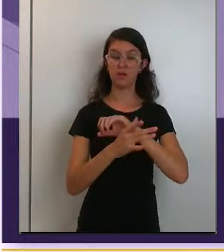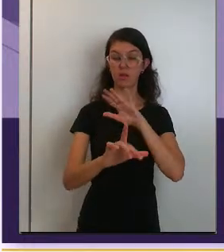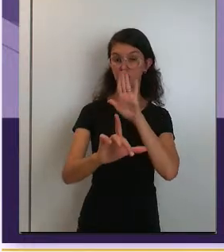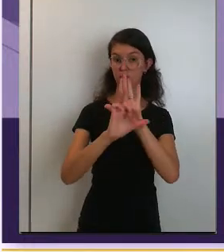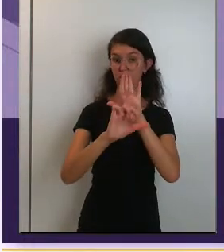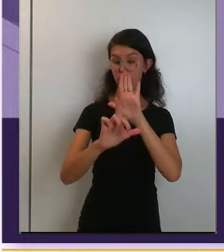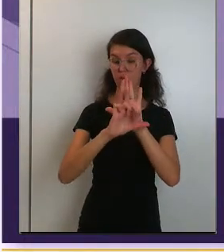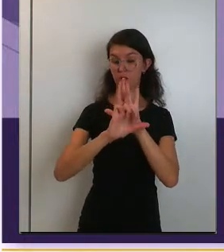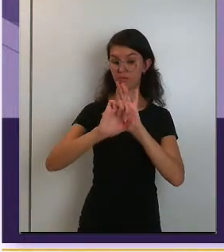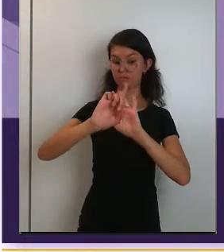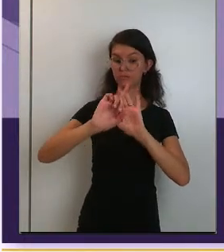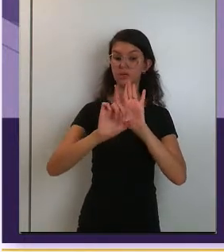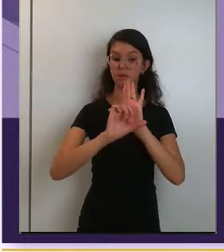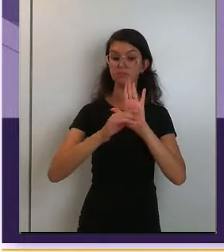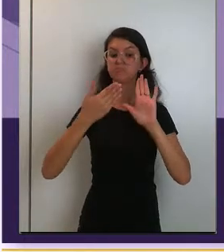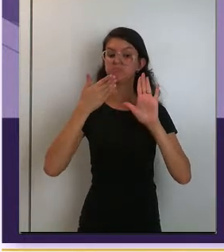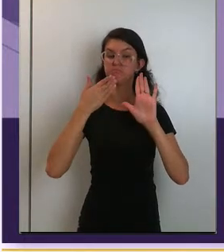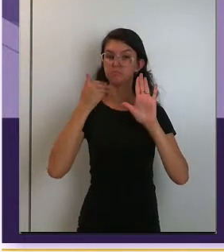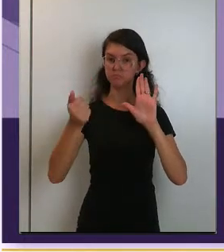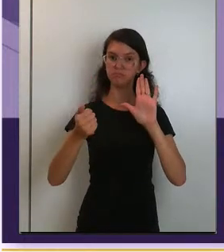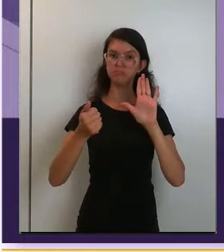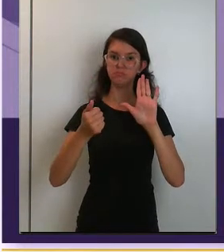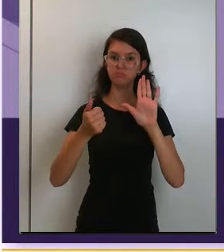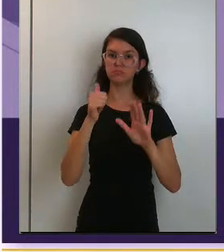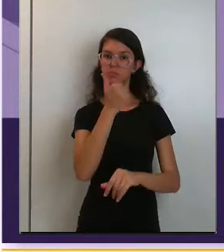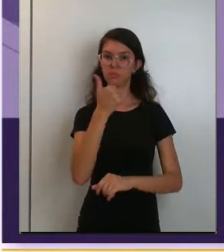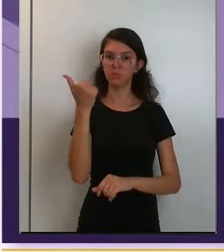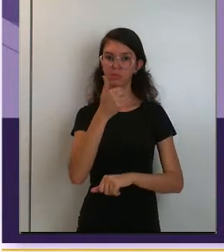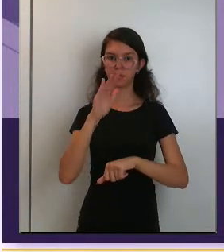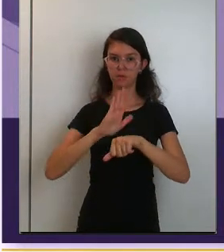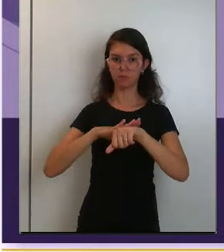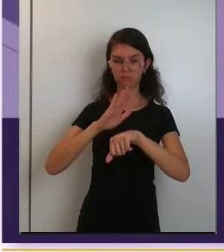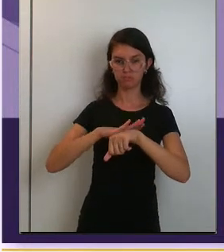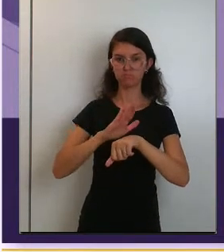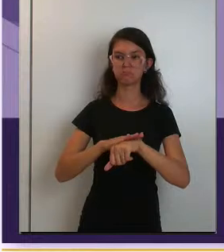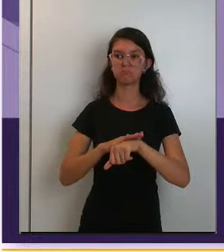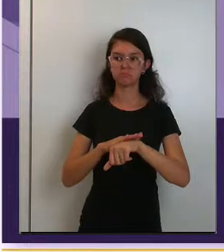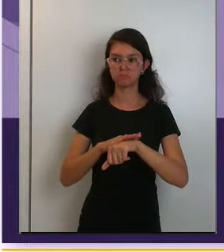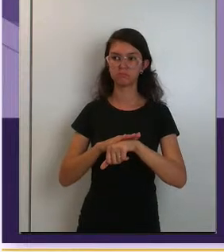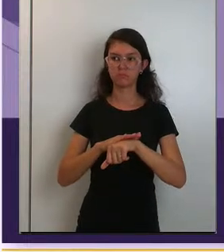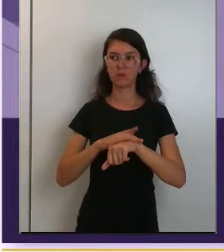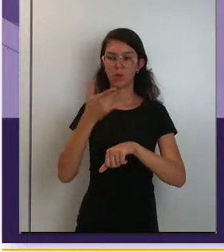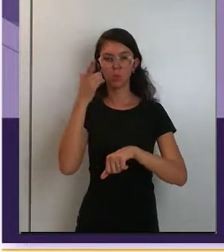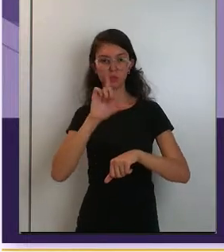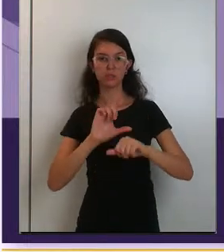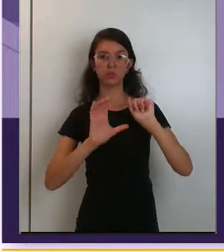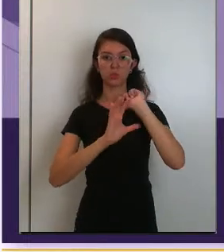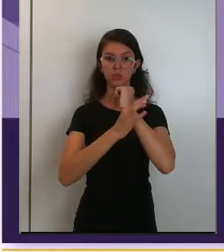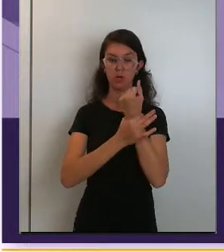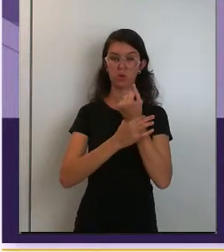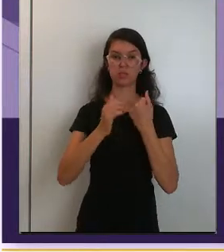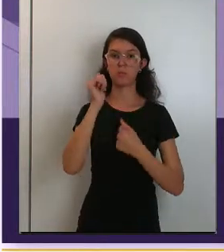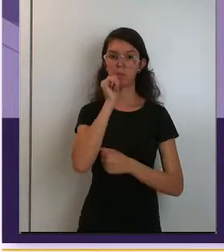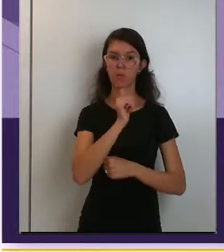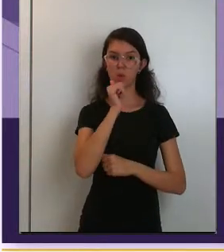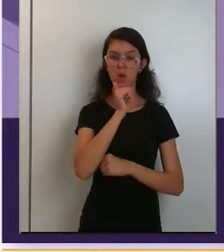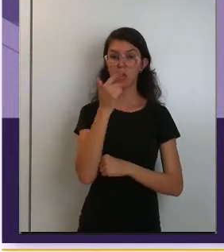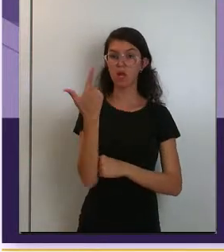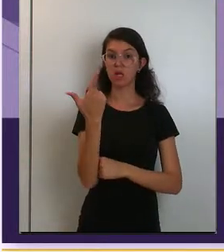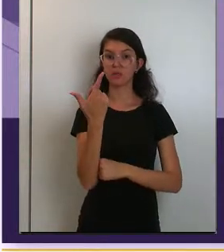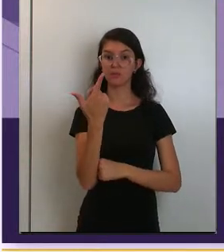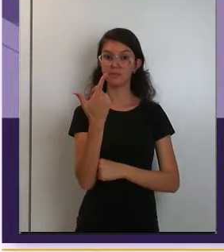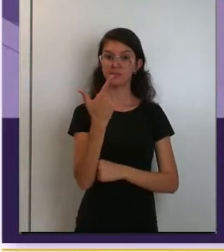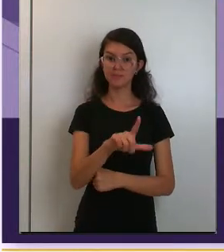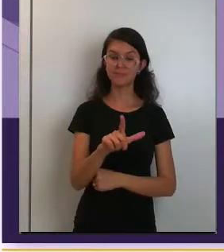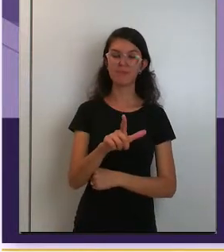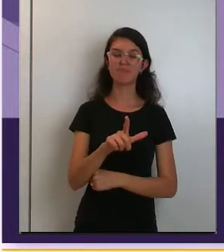elas evoluírem num primeiro momento de uma forma protetiva, para depois, então,